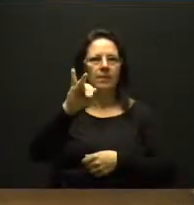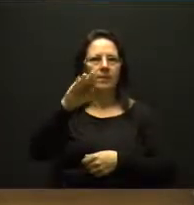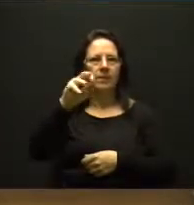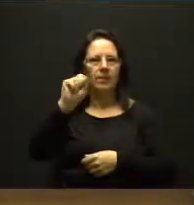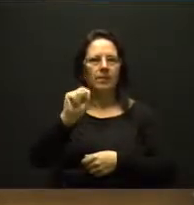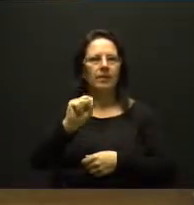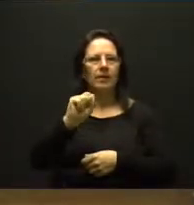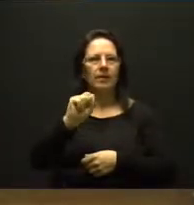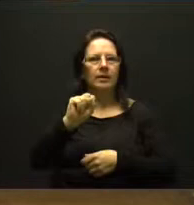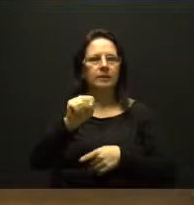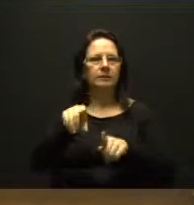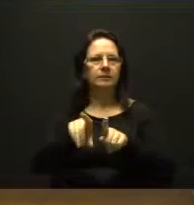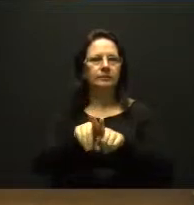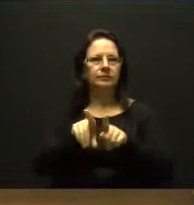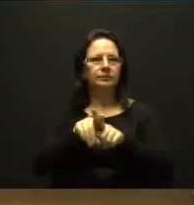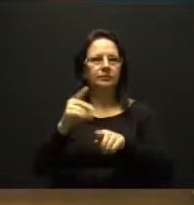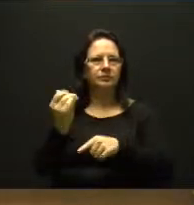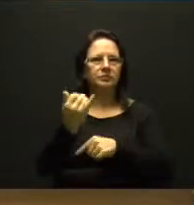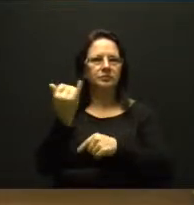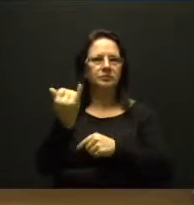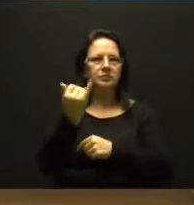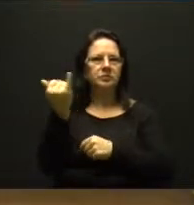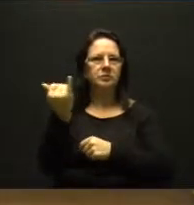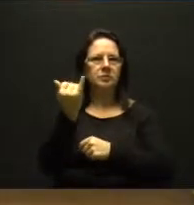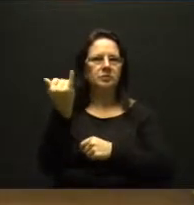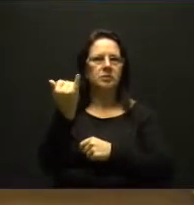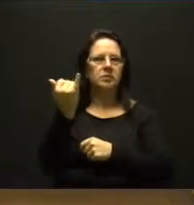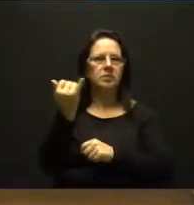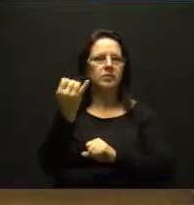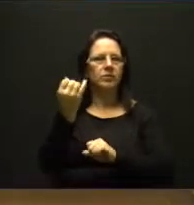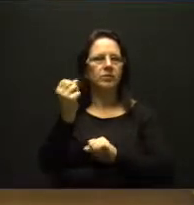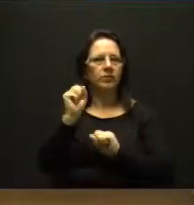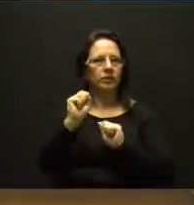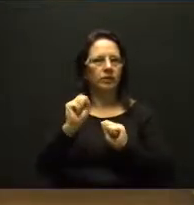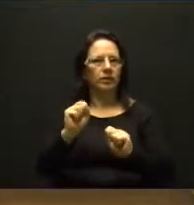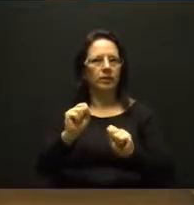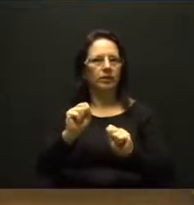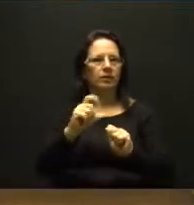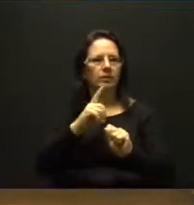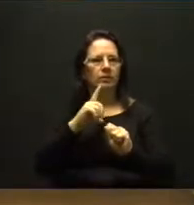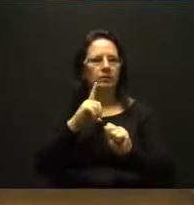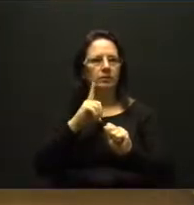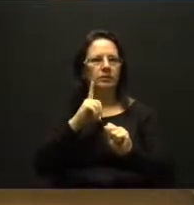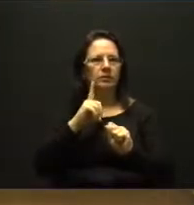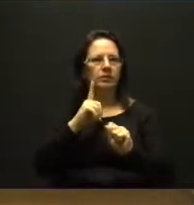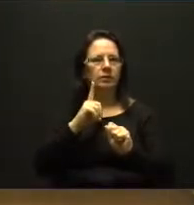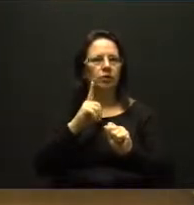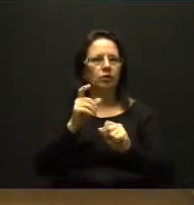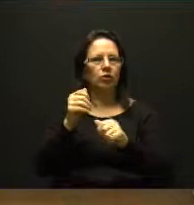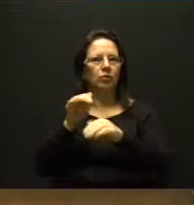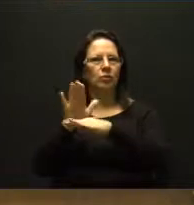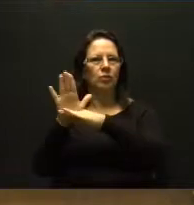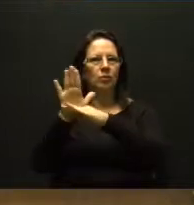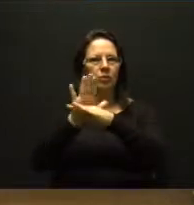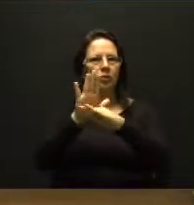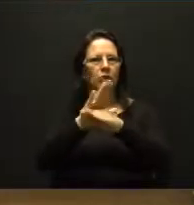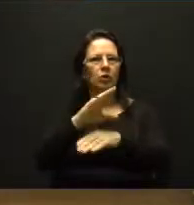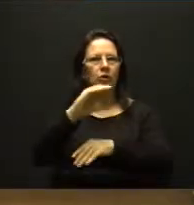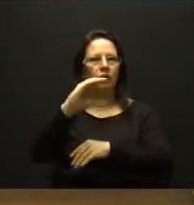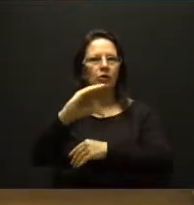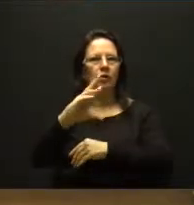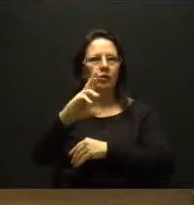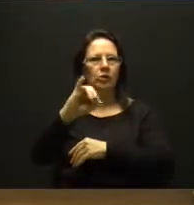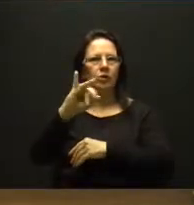é de uma importância para que possamos buscar recuperação de créditos fiscais